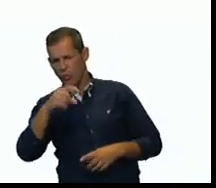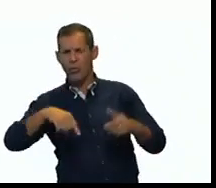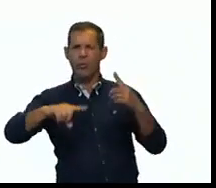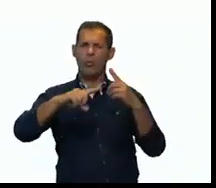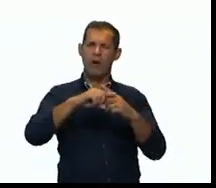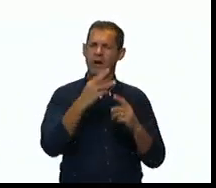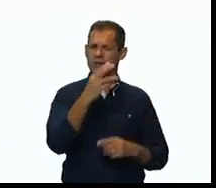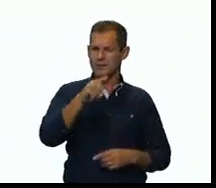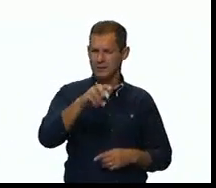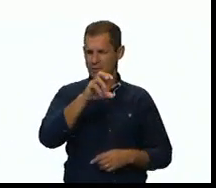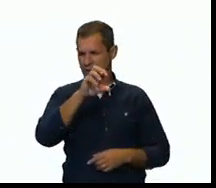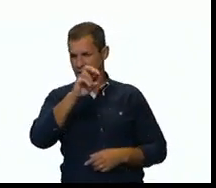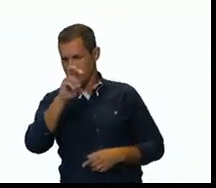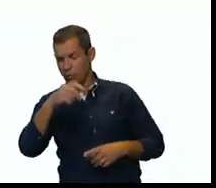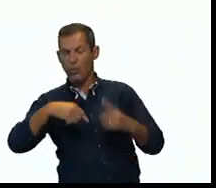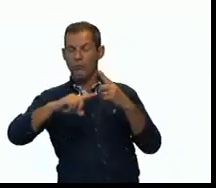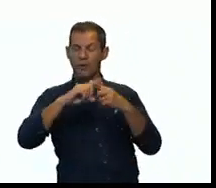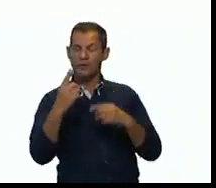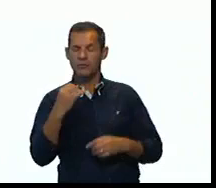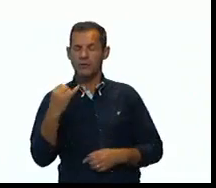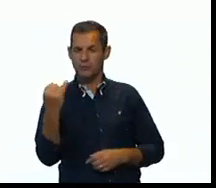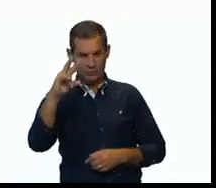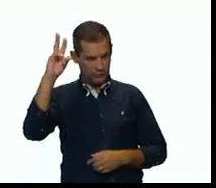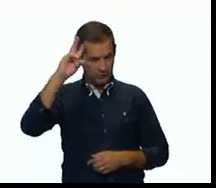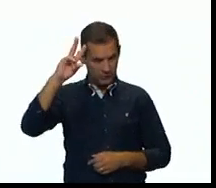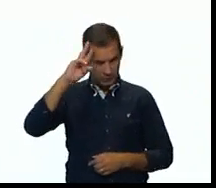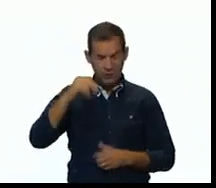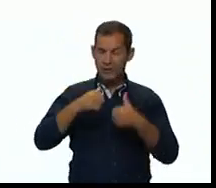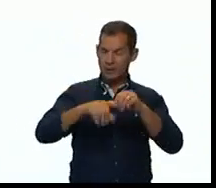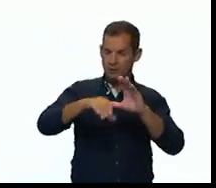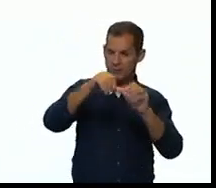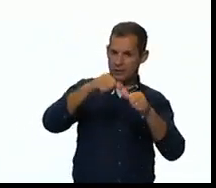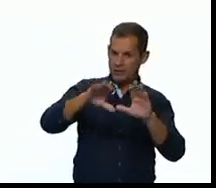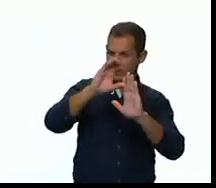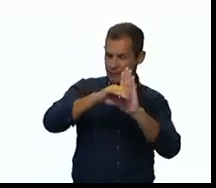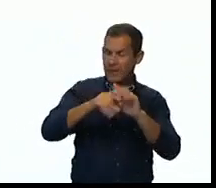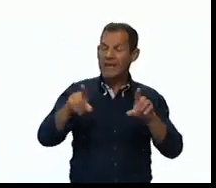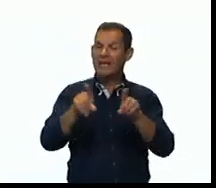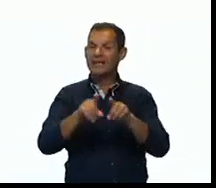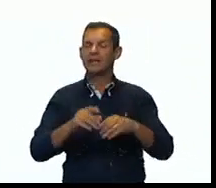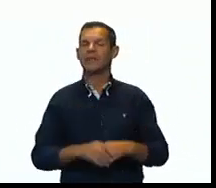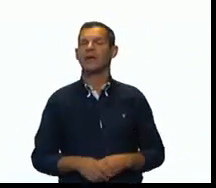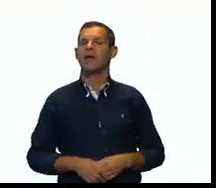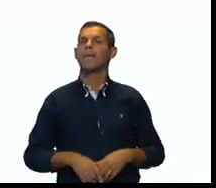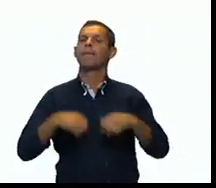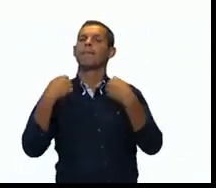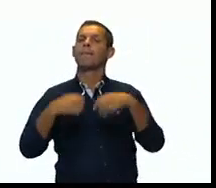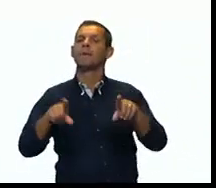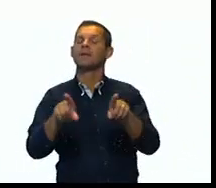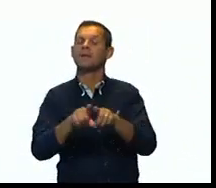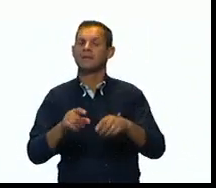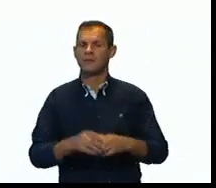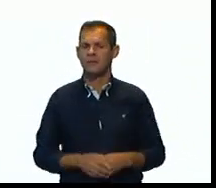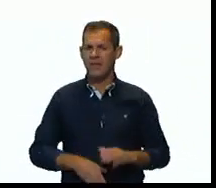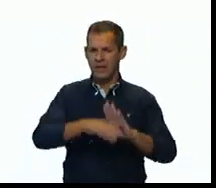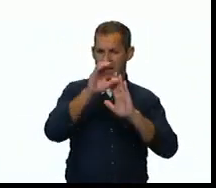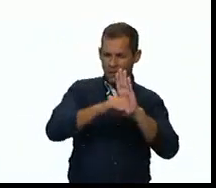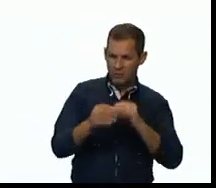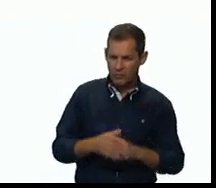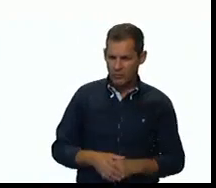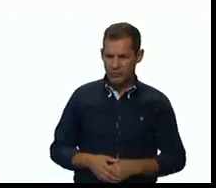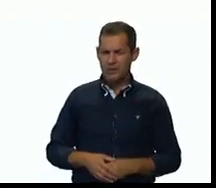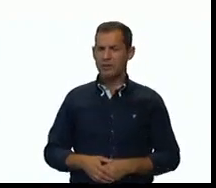meios mais 1? Então, é muito importante que você relembre esses conceitos. Também será necessário o conceito